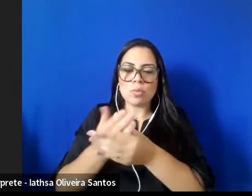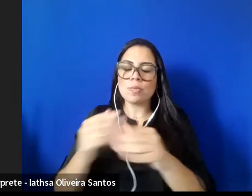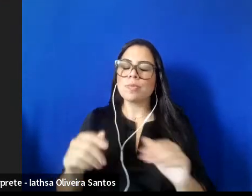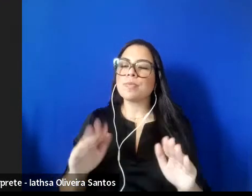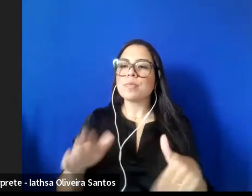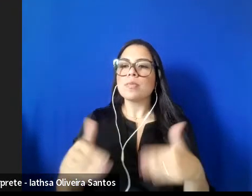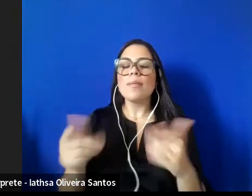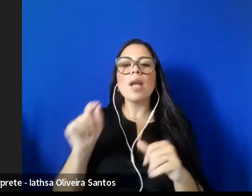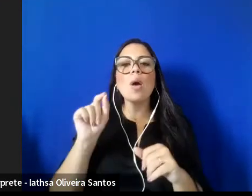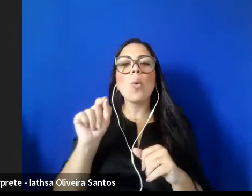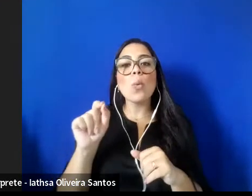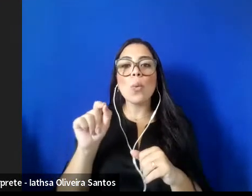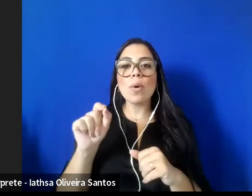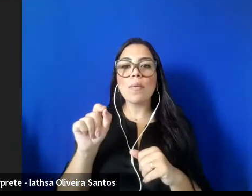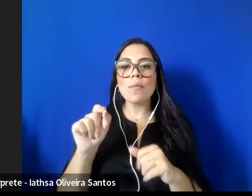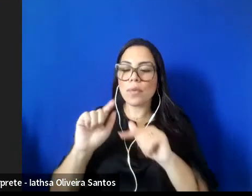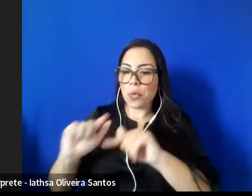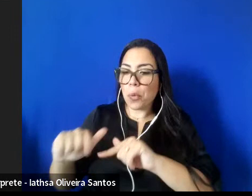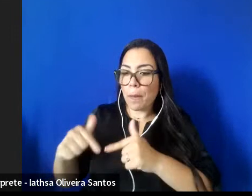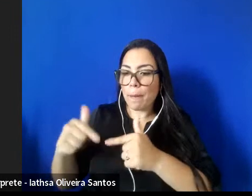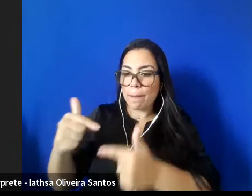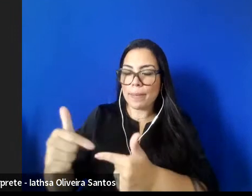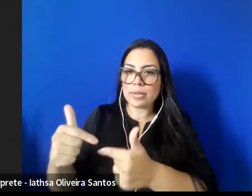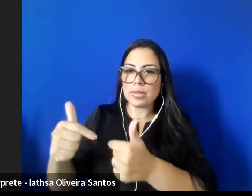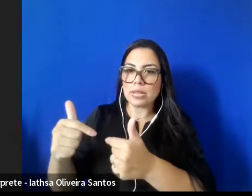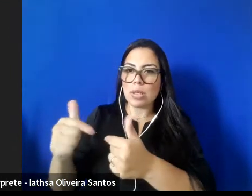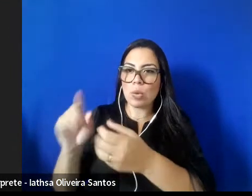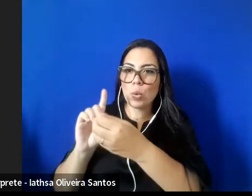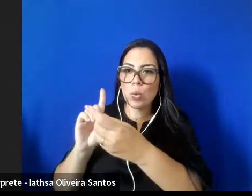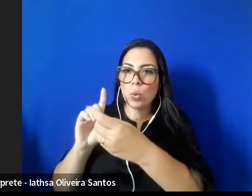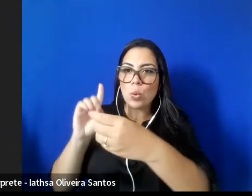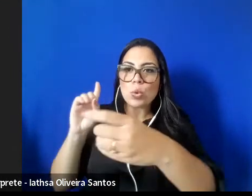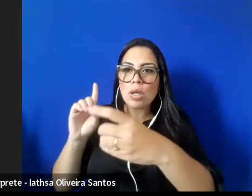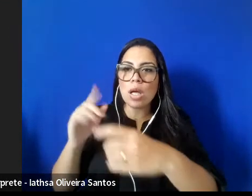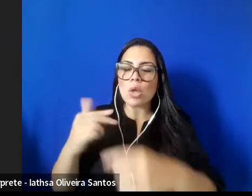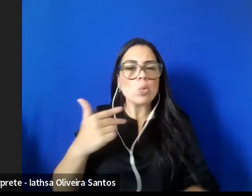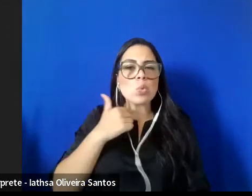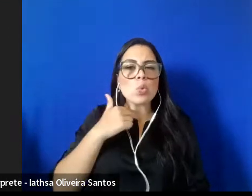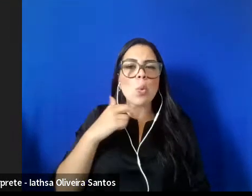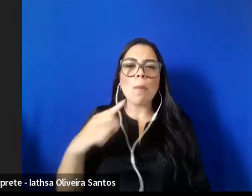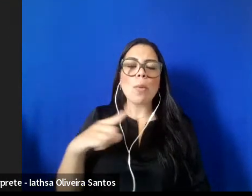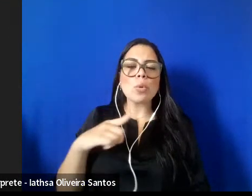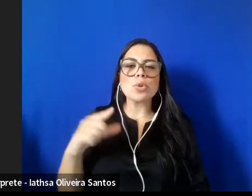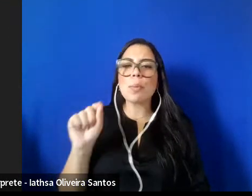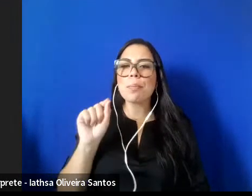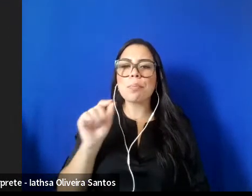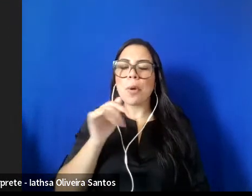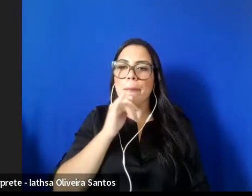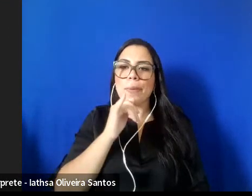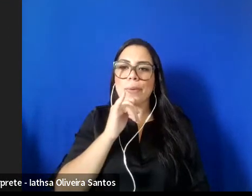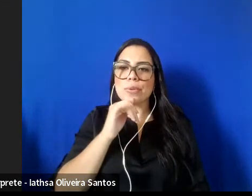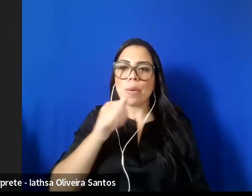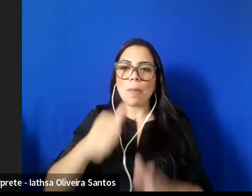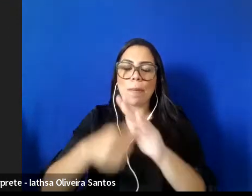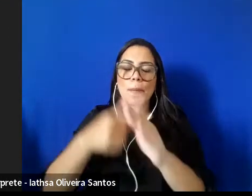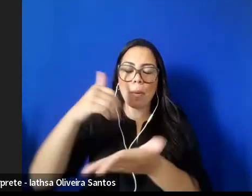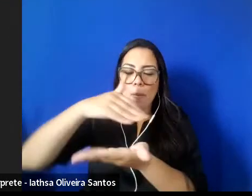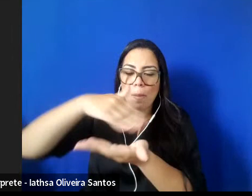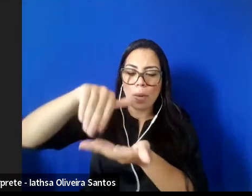Por que uma ação coordenada não pode envolver, por exemplo, o primeiro secretário do